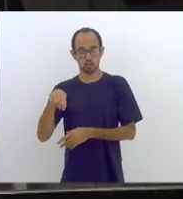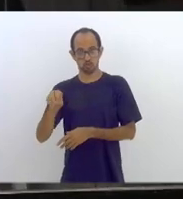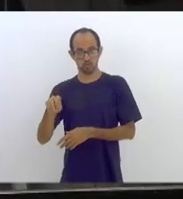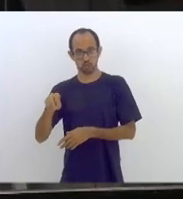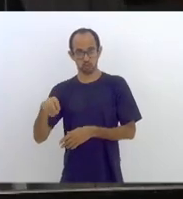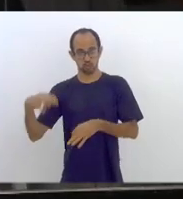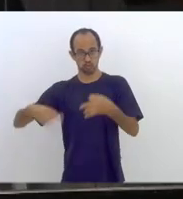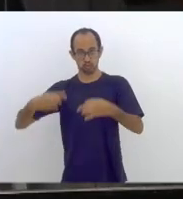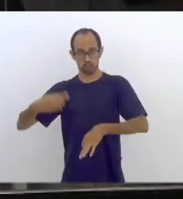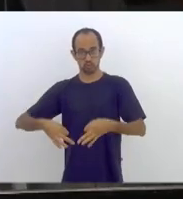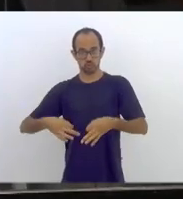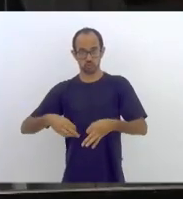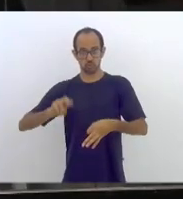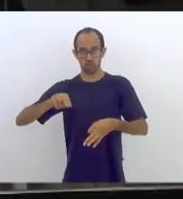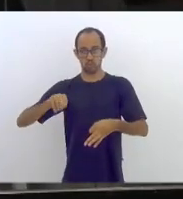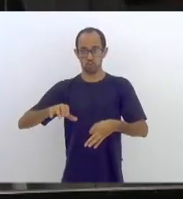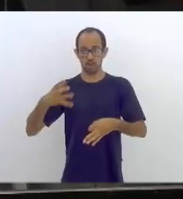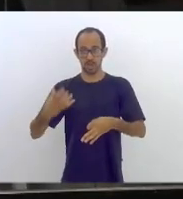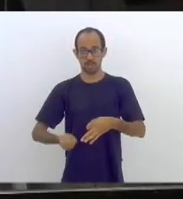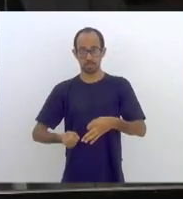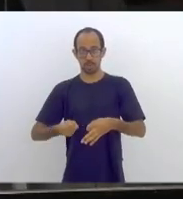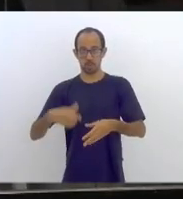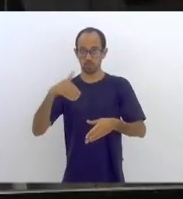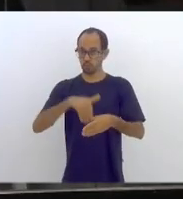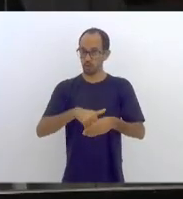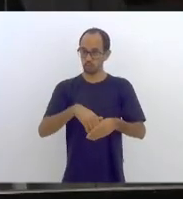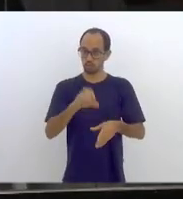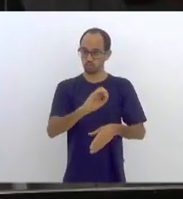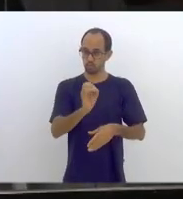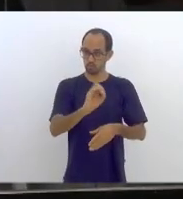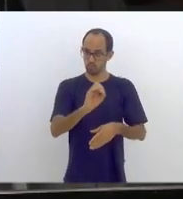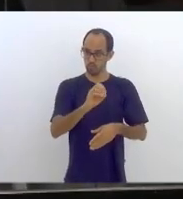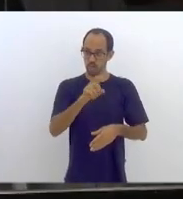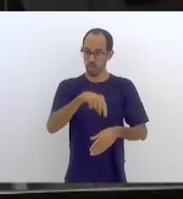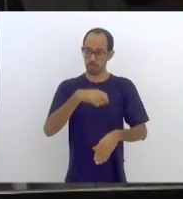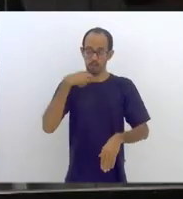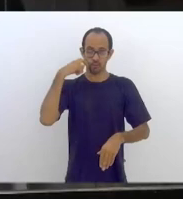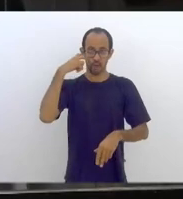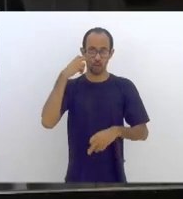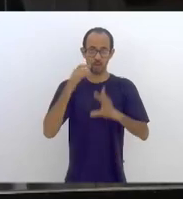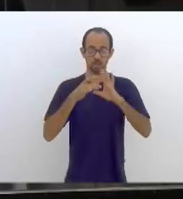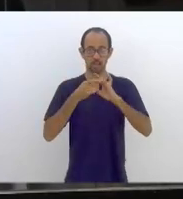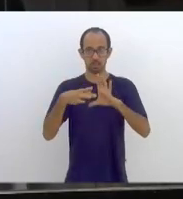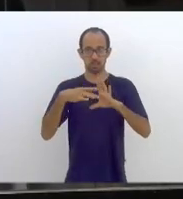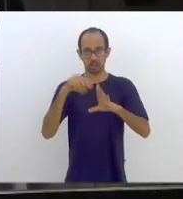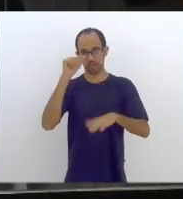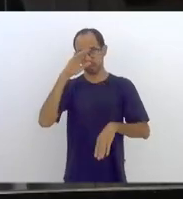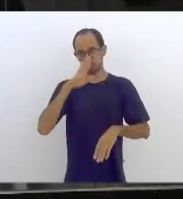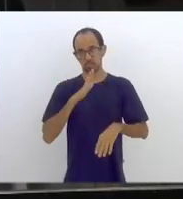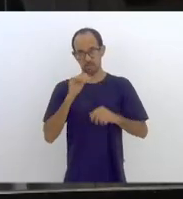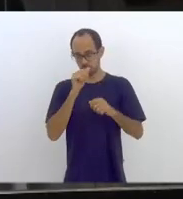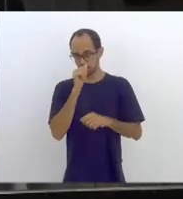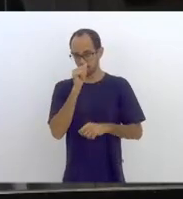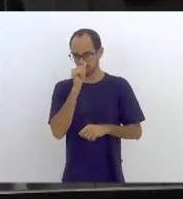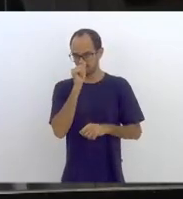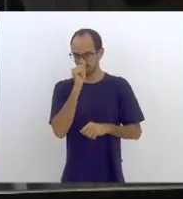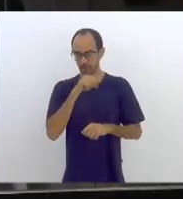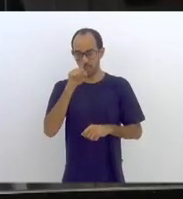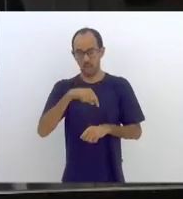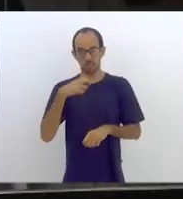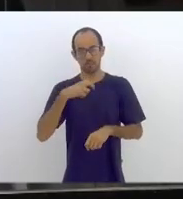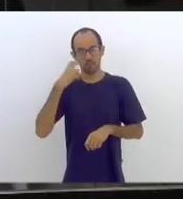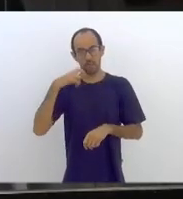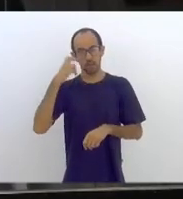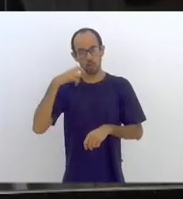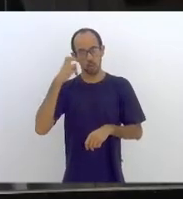nunca receberam um voto sequer É uma vergonha para a democracia brasileira É uma vergonha para